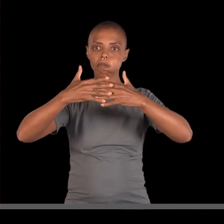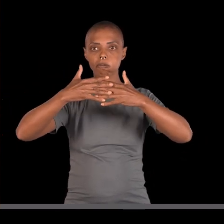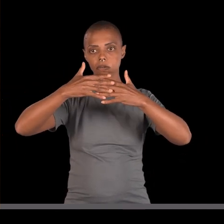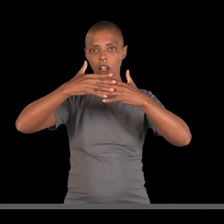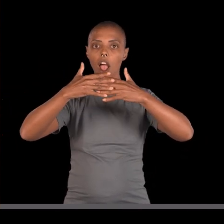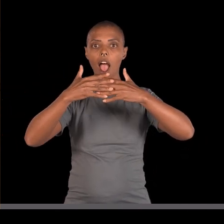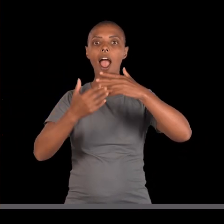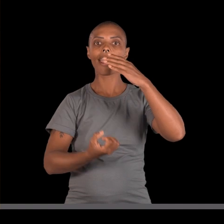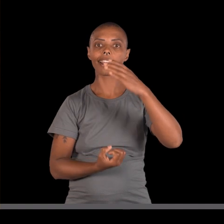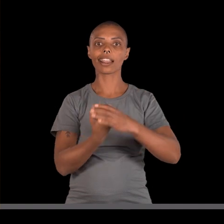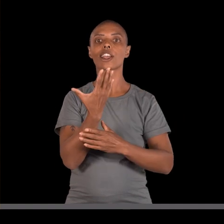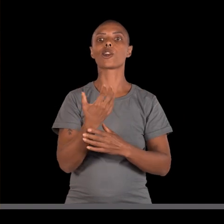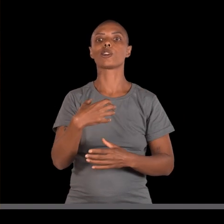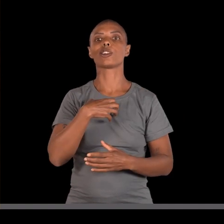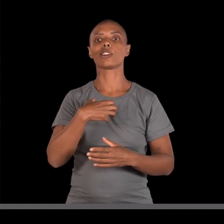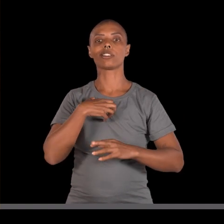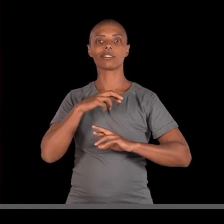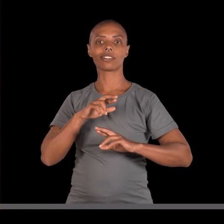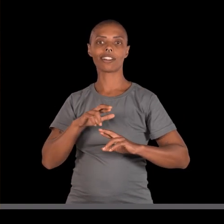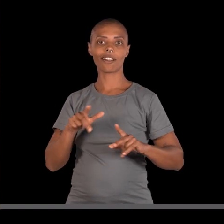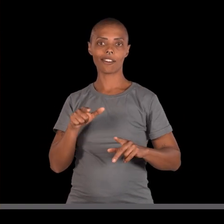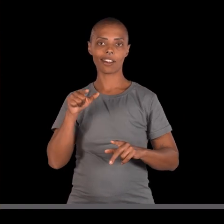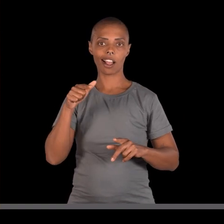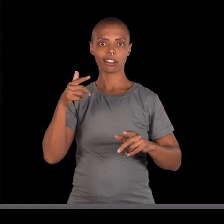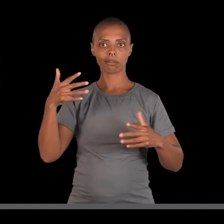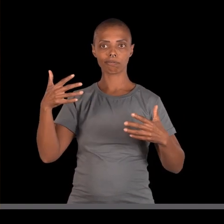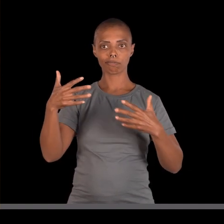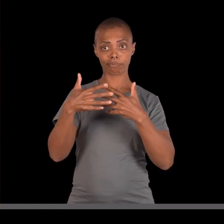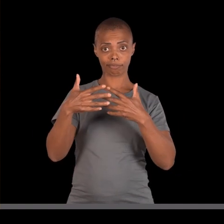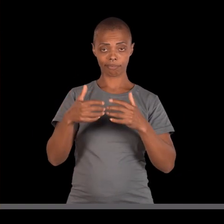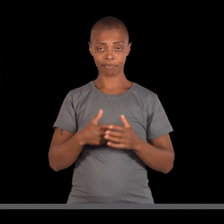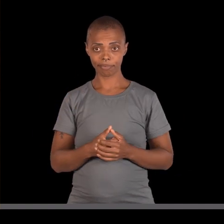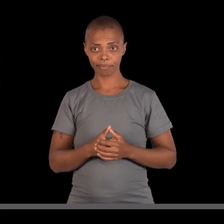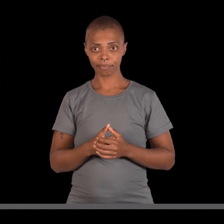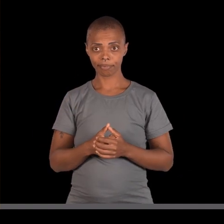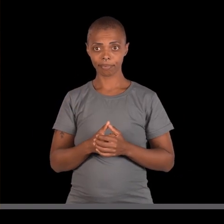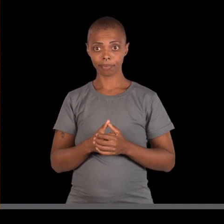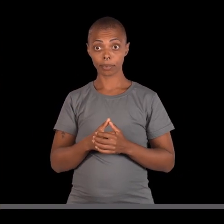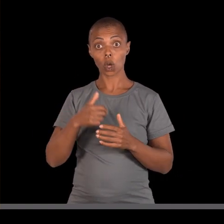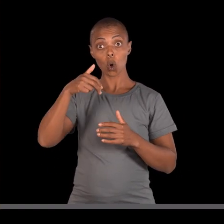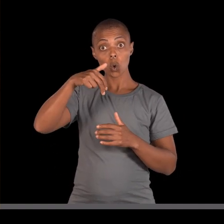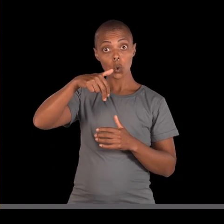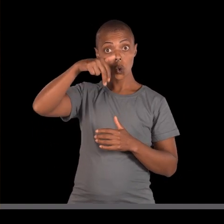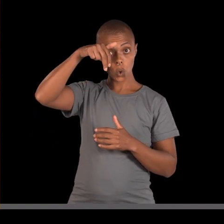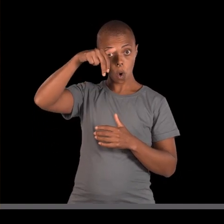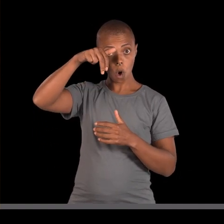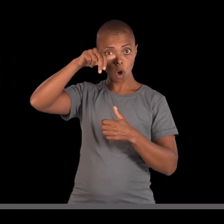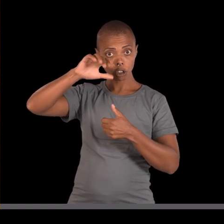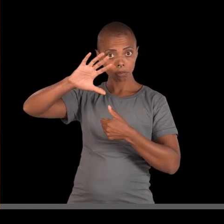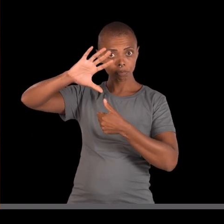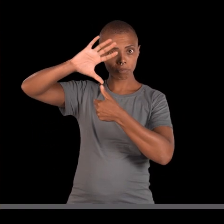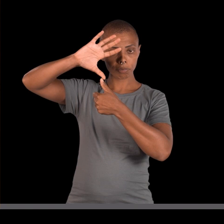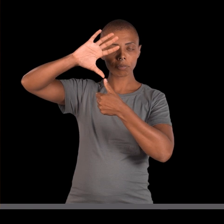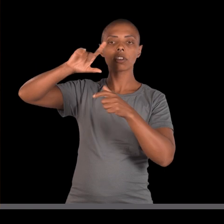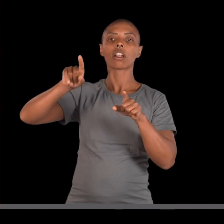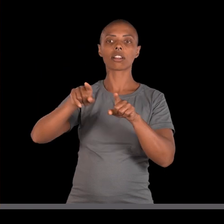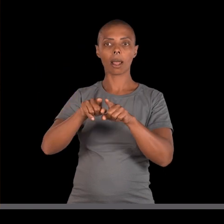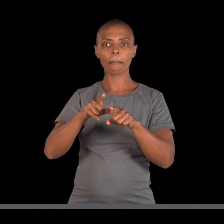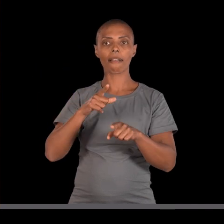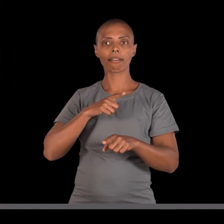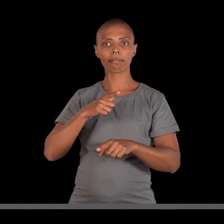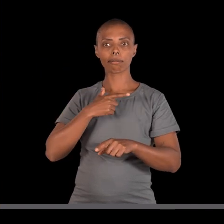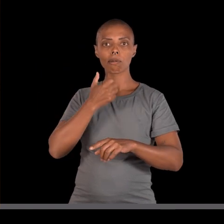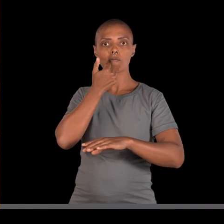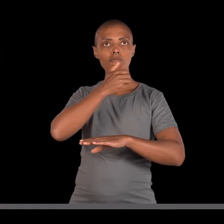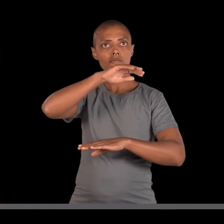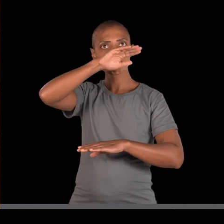formar os dobramentos modernos nesse choque dessas 2 placas tectônicas. Na porção